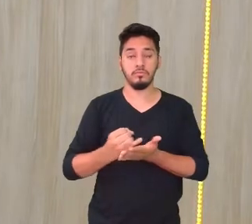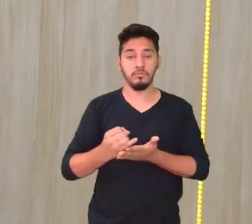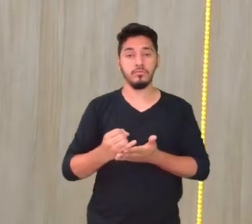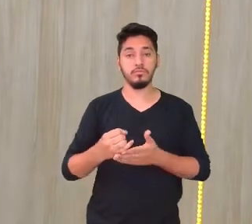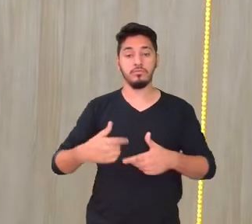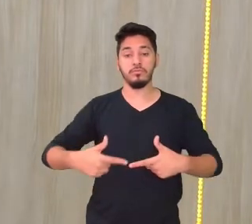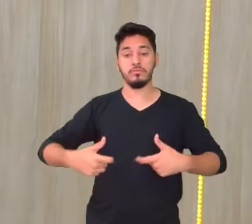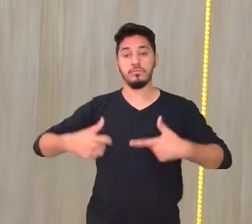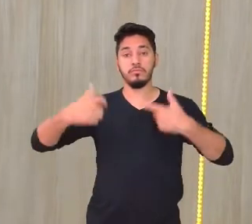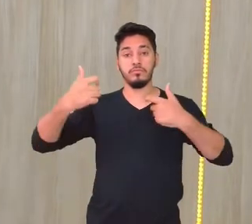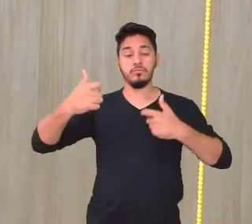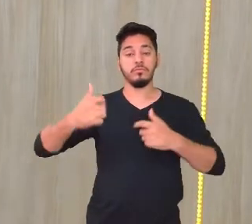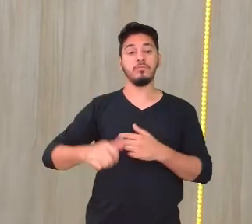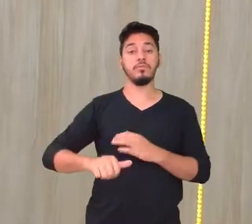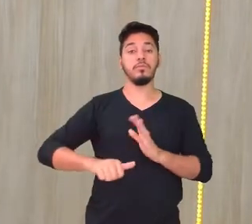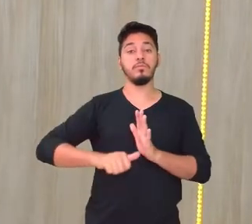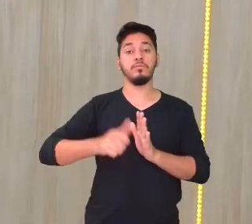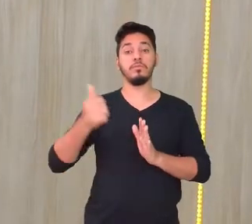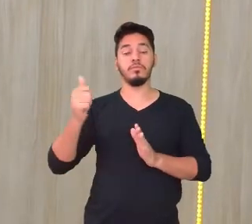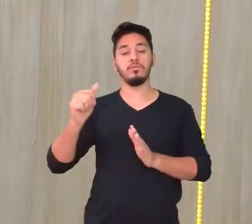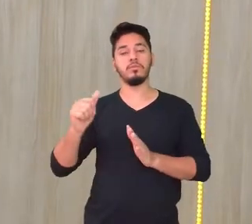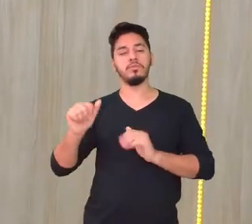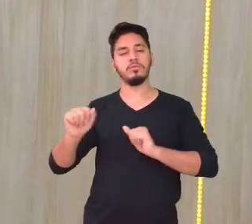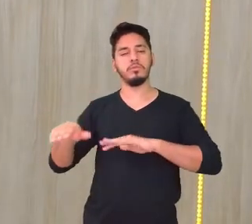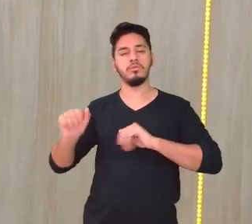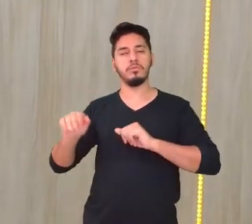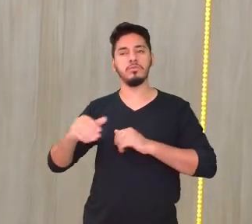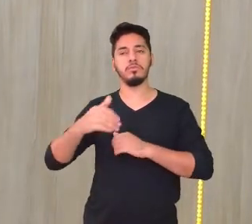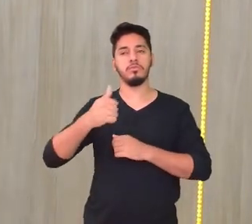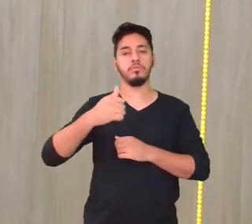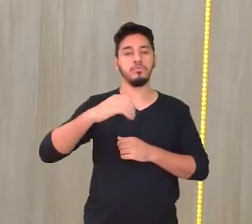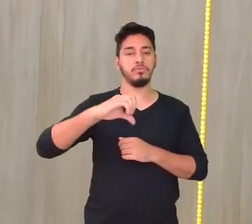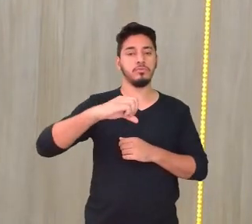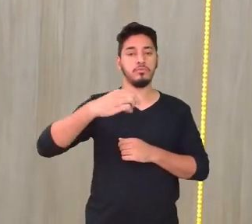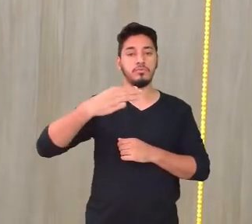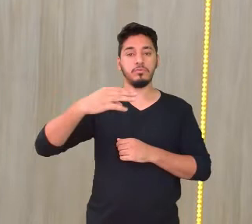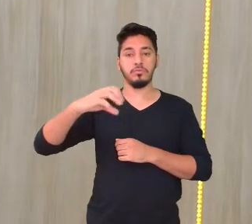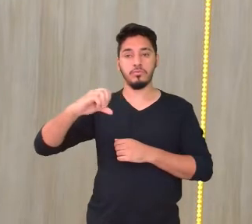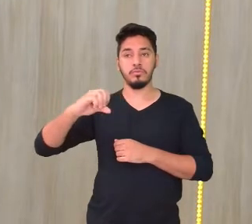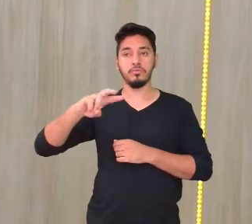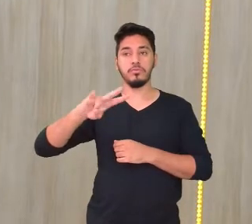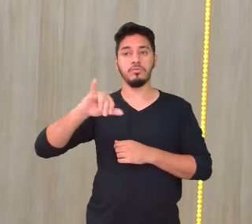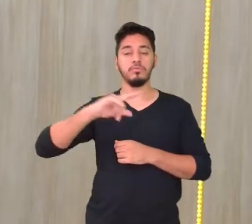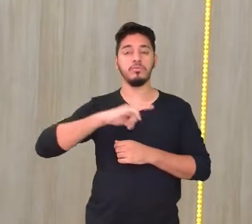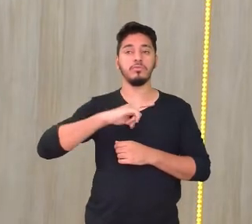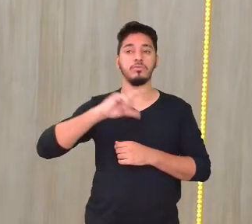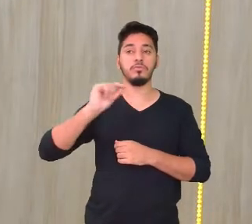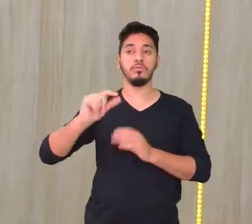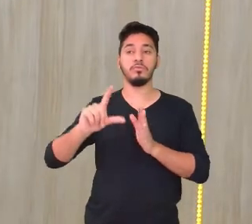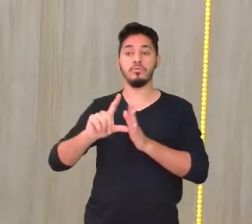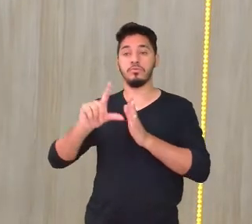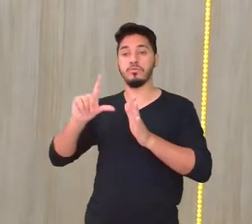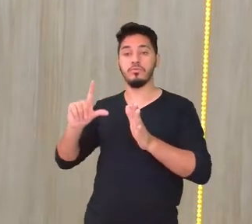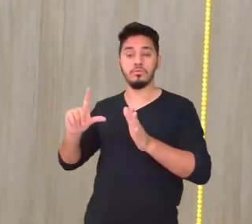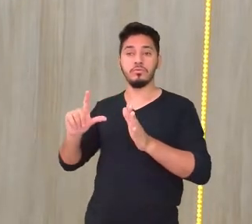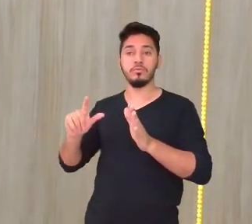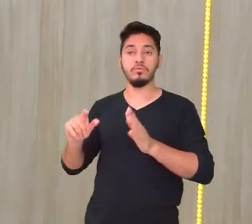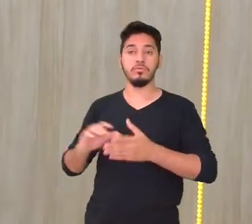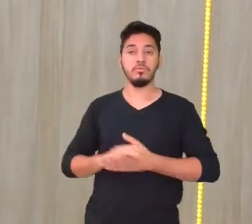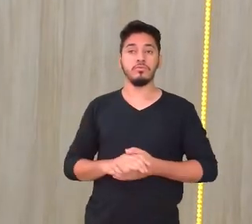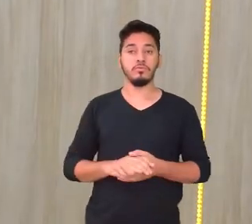guerra, 1º de setembro de 1939, a gente vai ter como um dos antecedentes também da